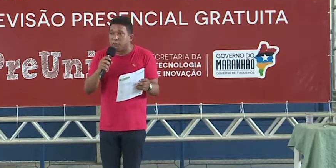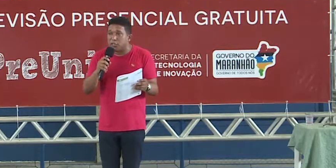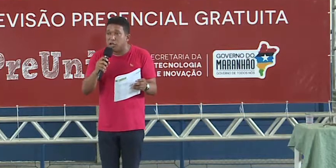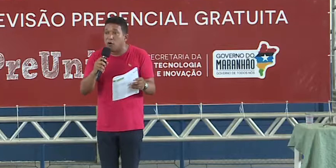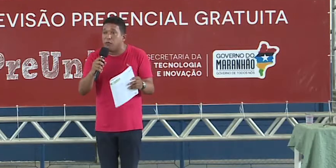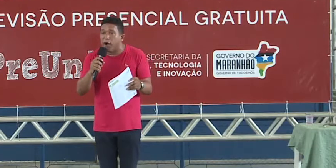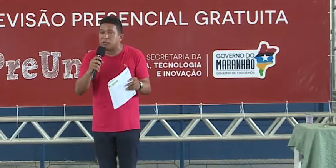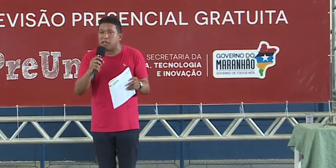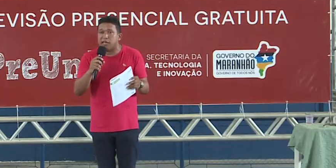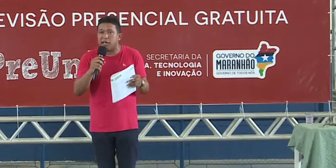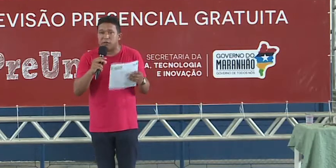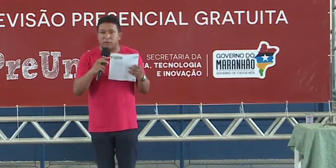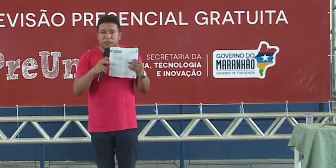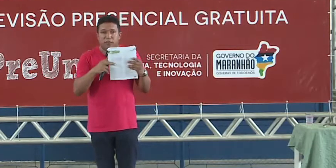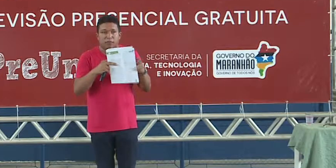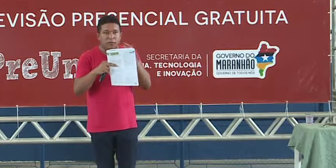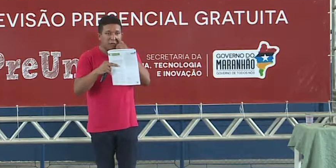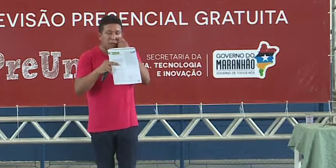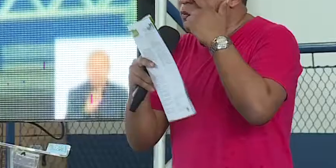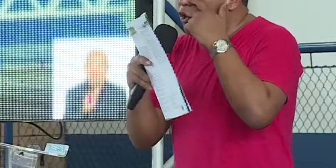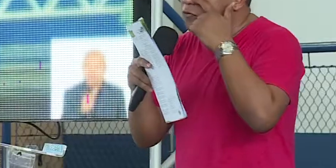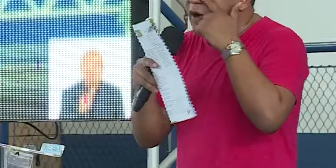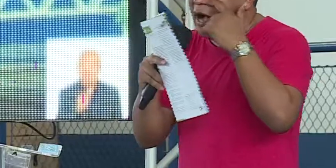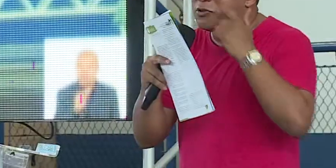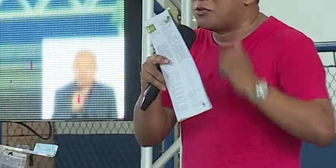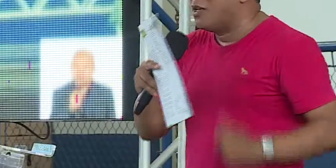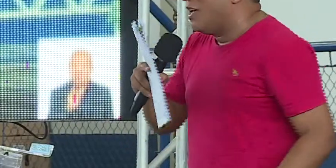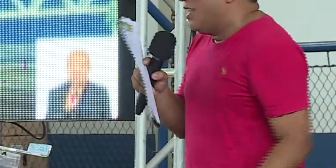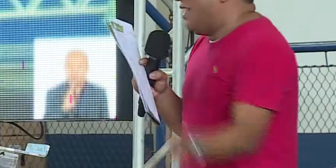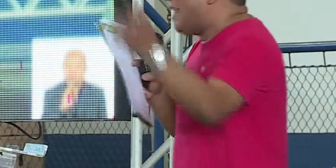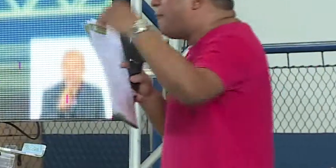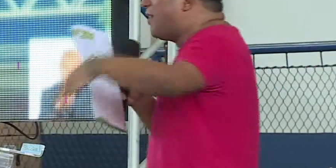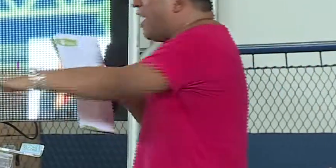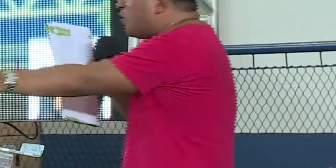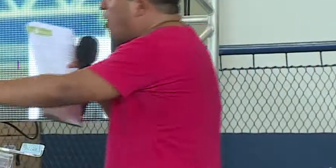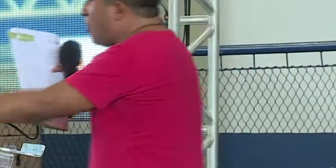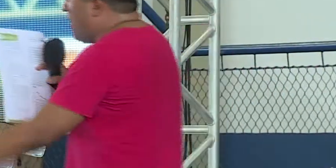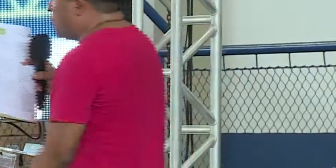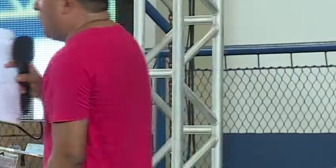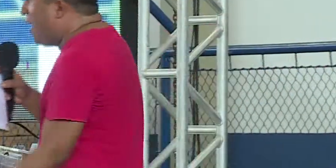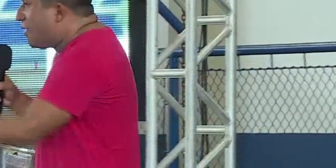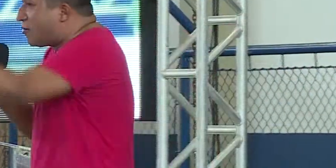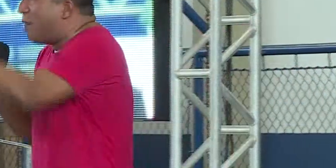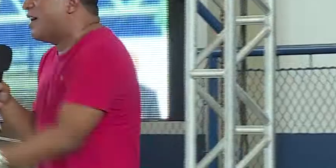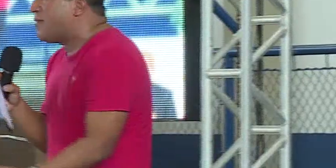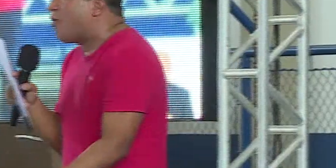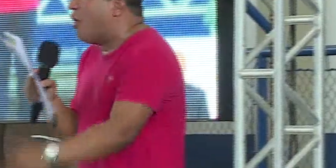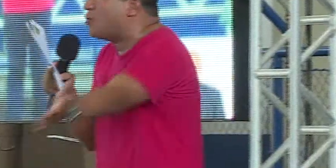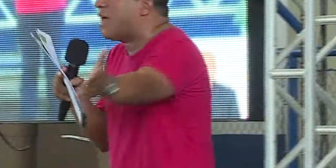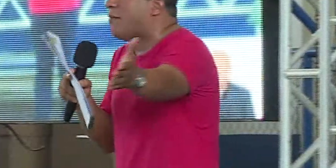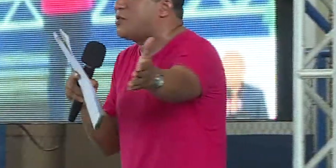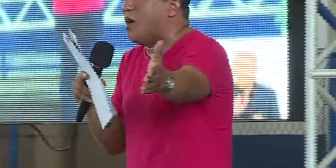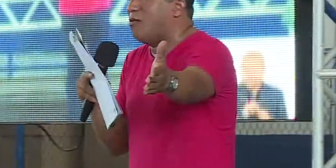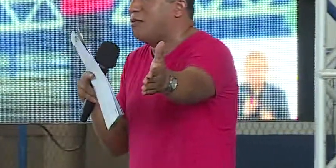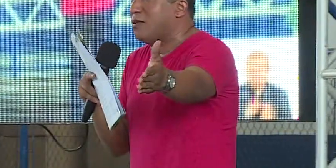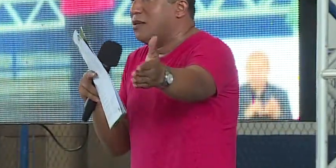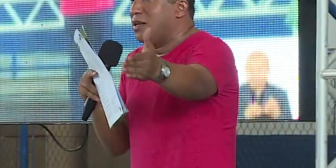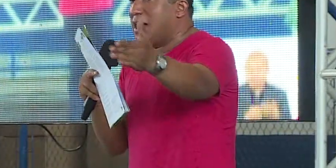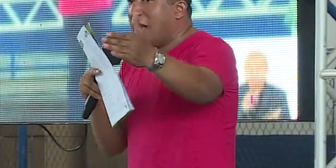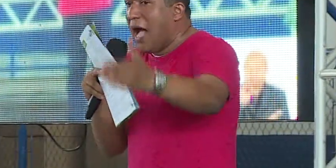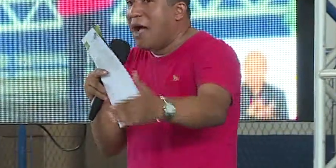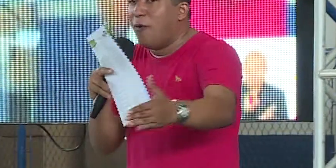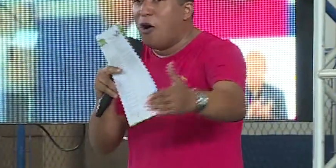do que o feijão. Falso ou verdadeiro? Muito falso. Independente da origem, eles são a mesma coisa. O que é, pessoal?